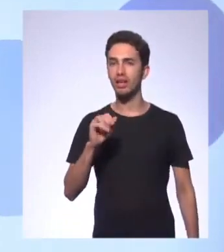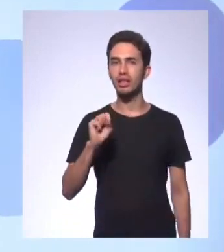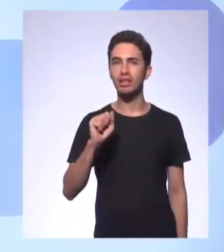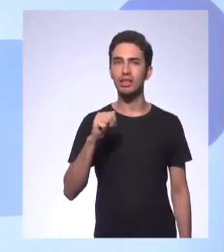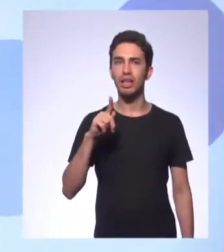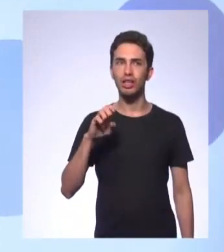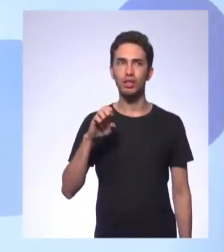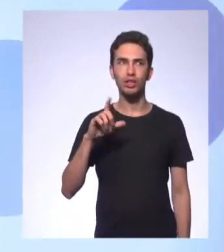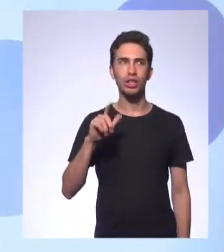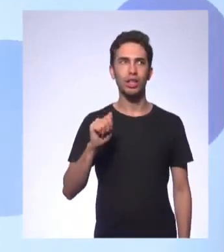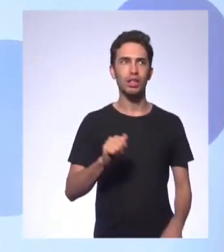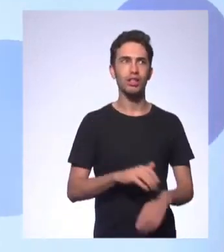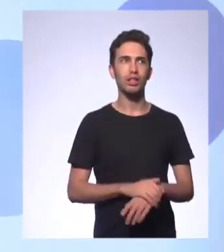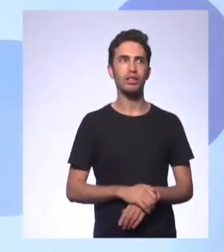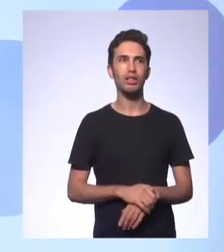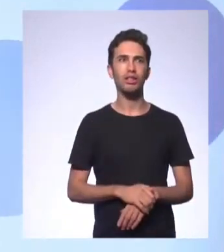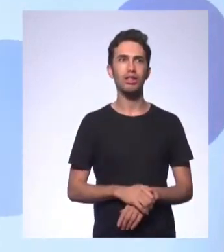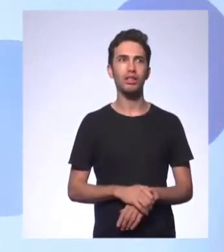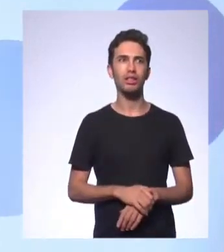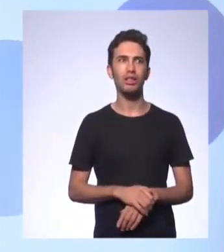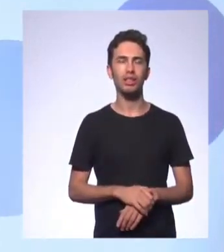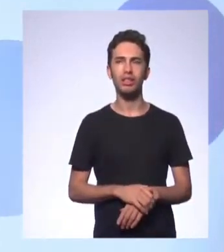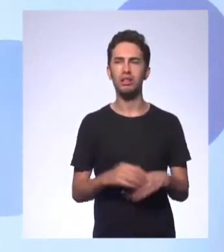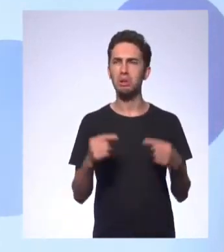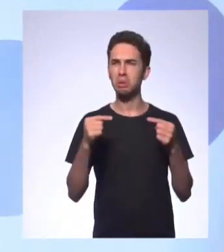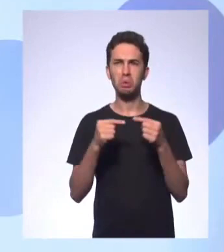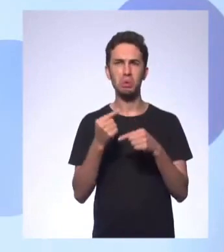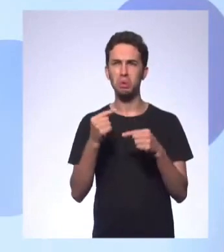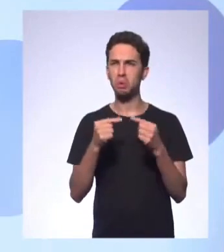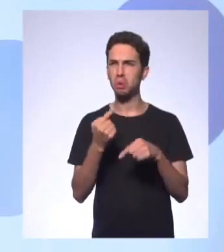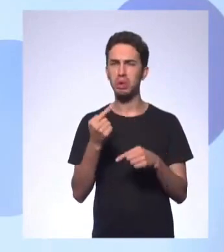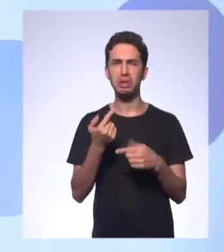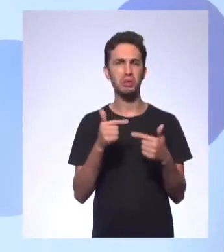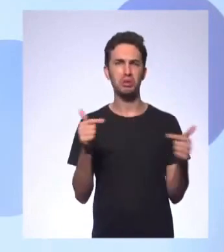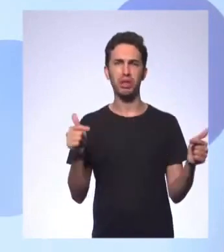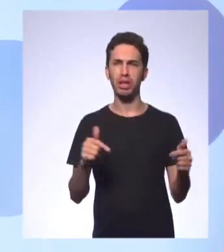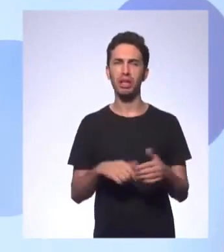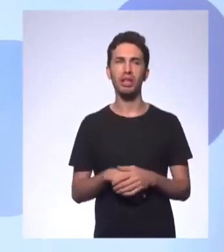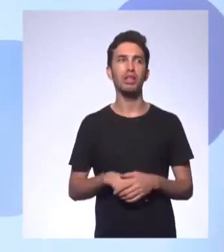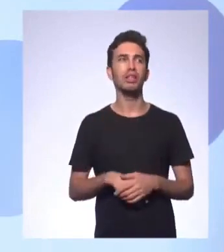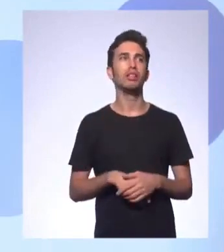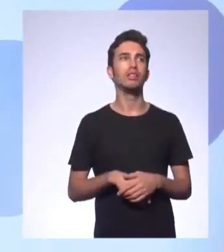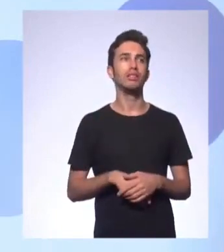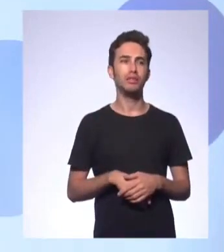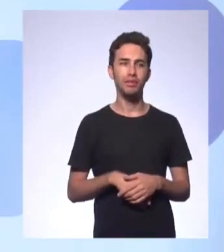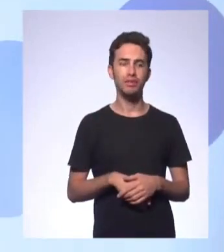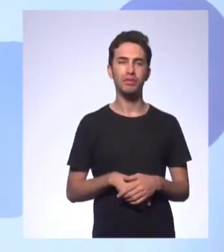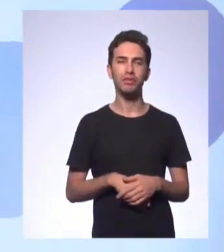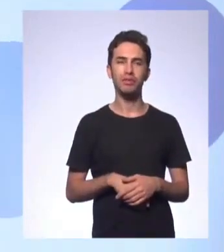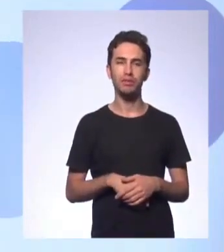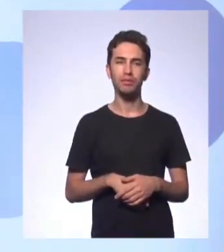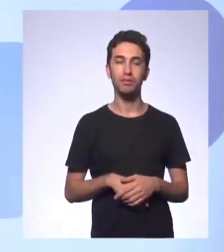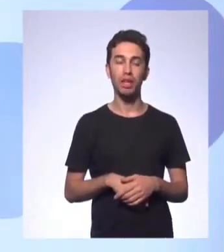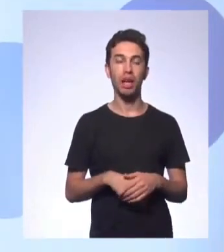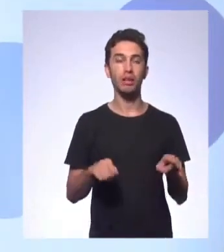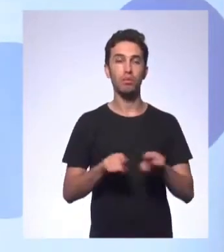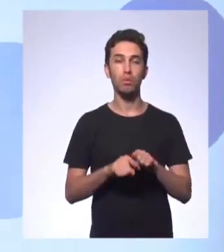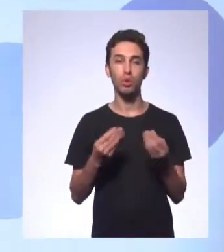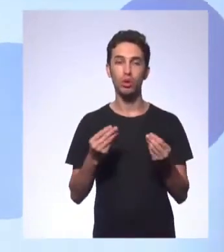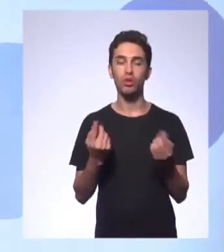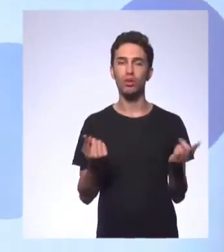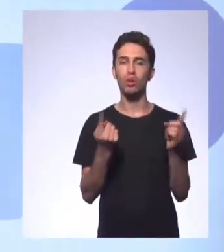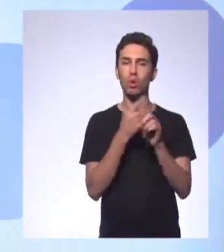Sim. Não tem coerência, professor João. Isso. Vários professores colocando aqui